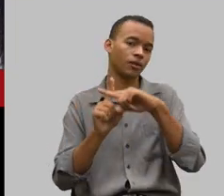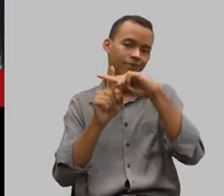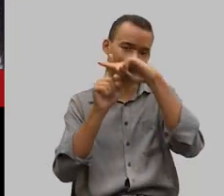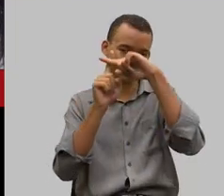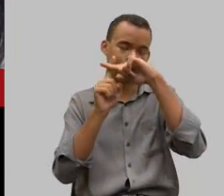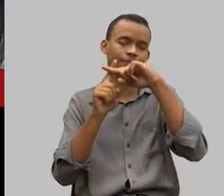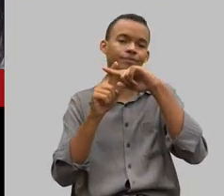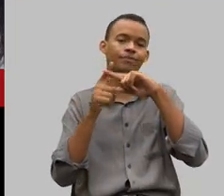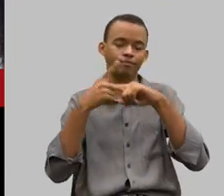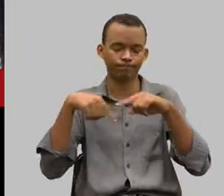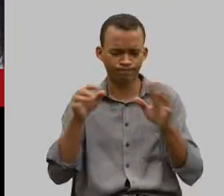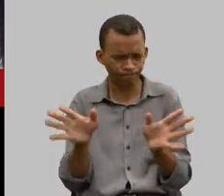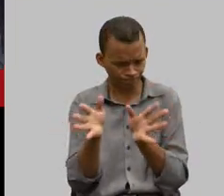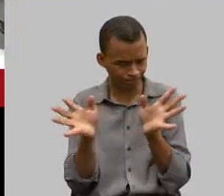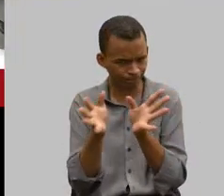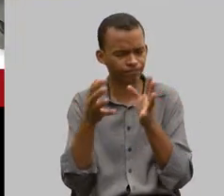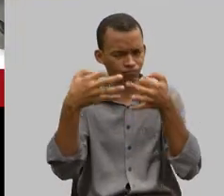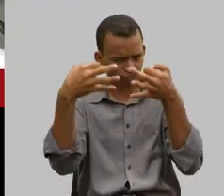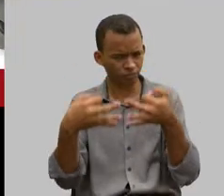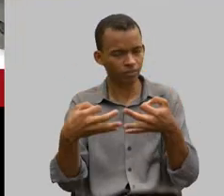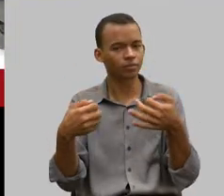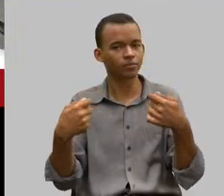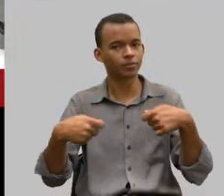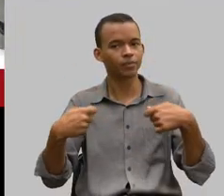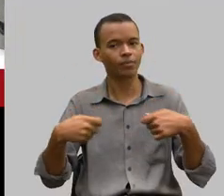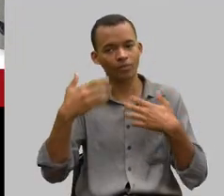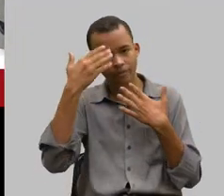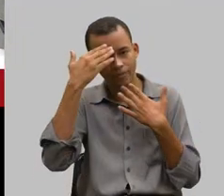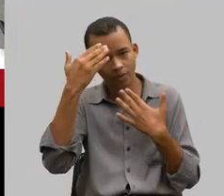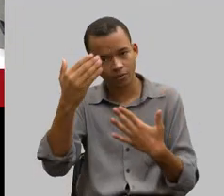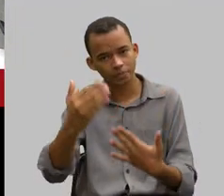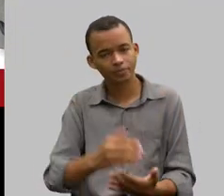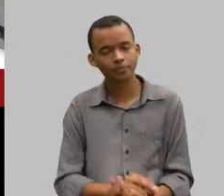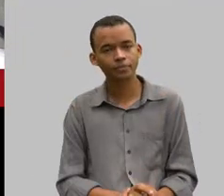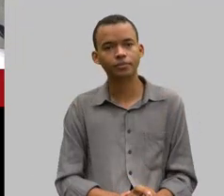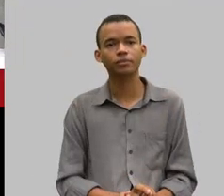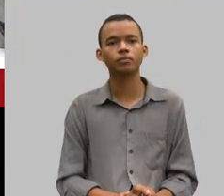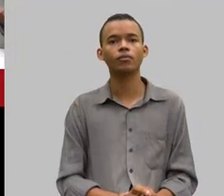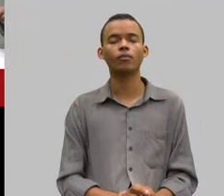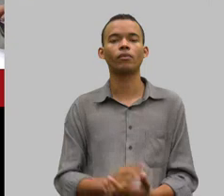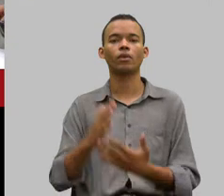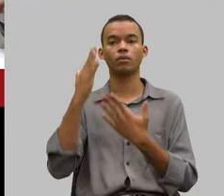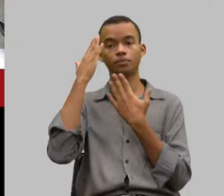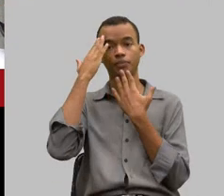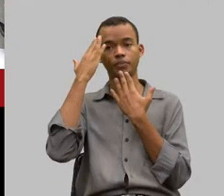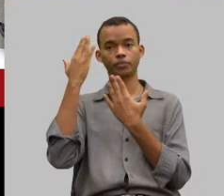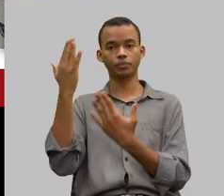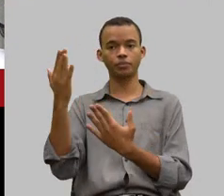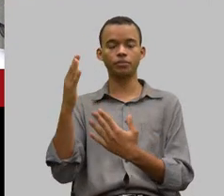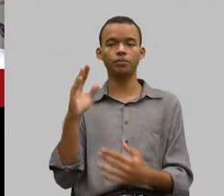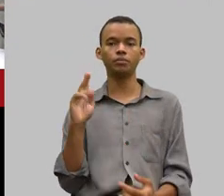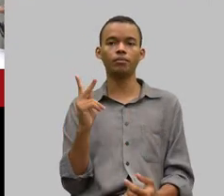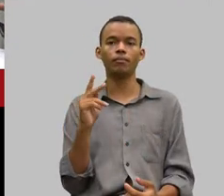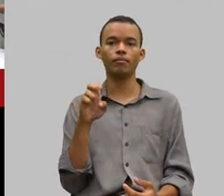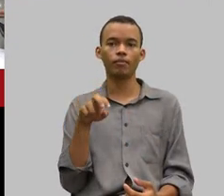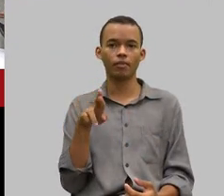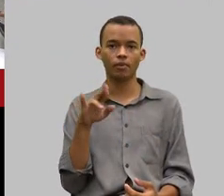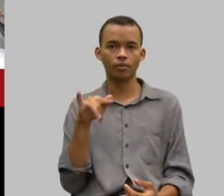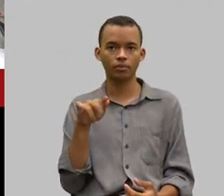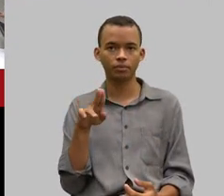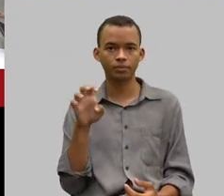isso corretamente Muito obrigado senhor presidente Muito obrigado Coronel Henrique e com a palavra Deputado